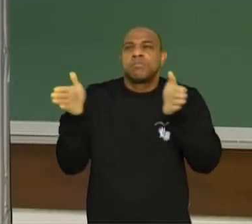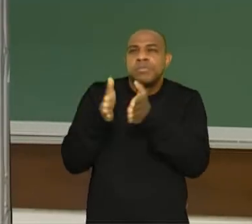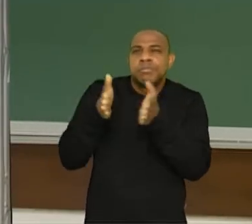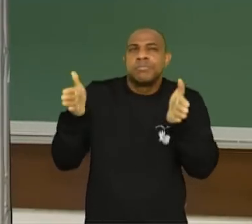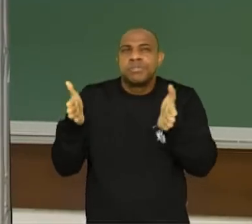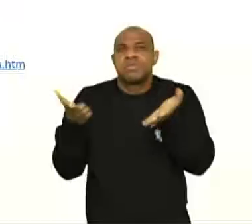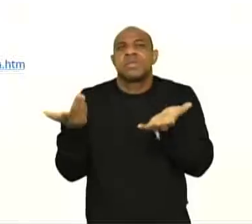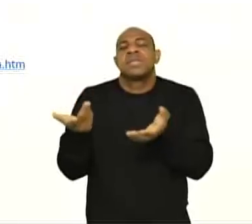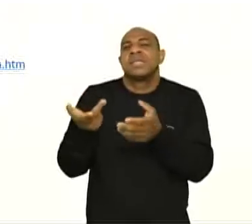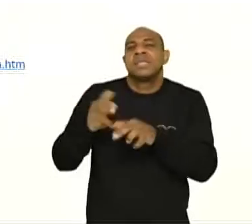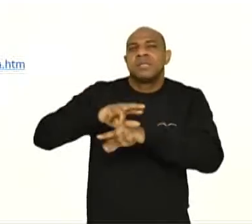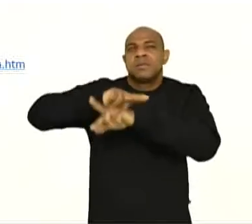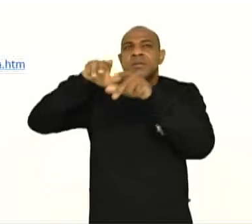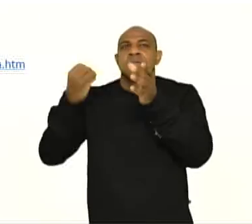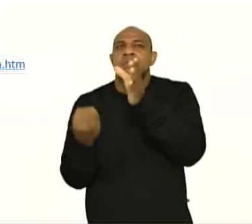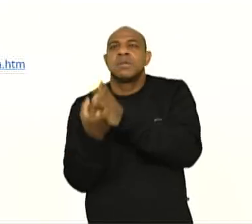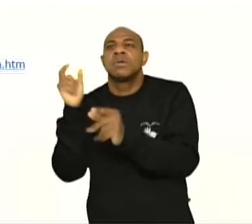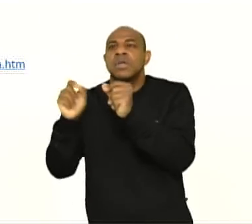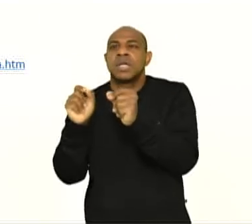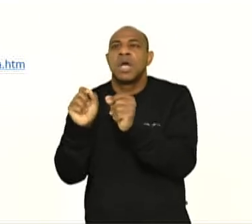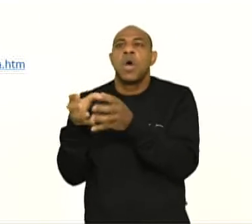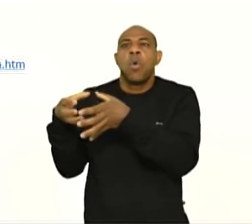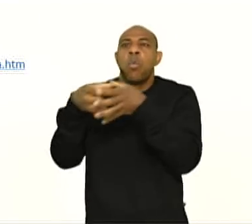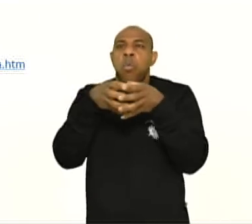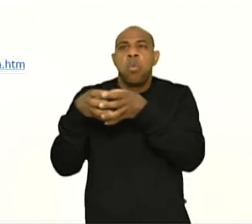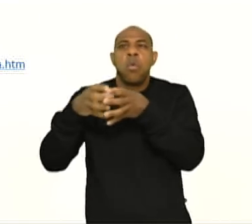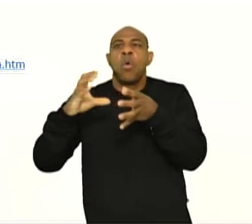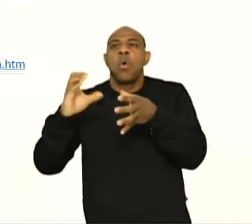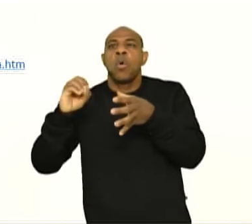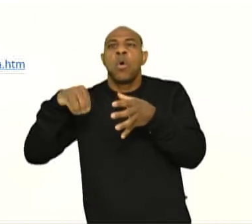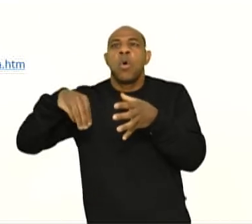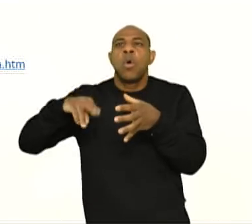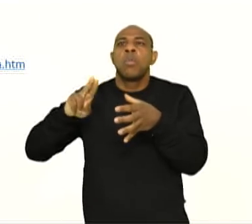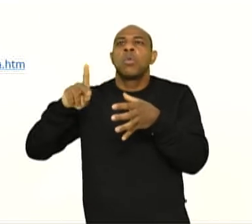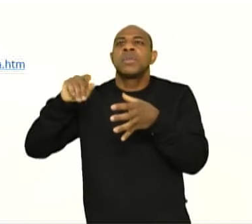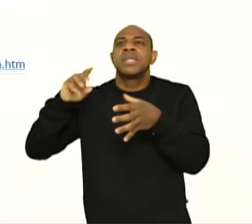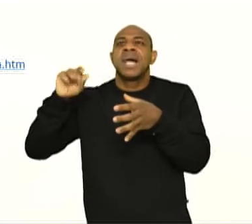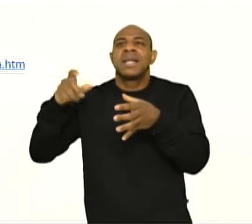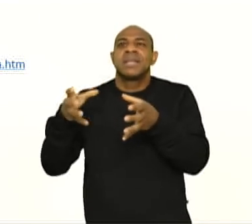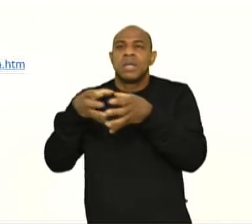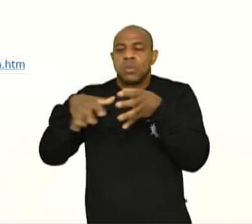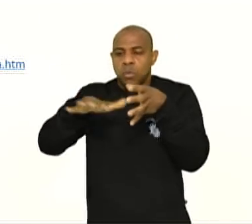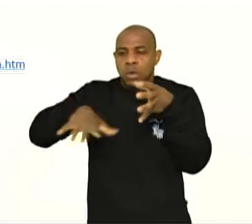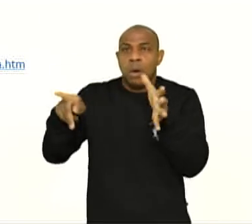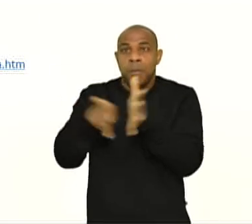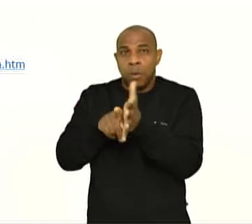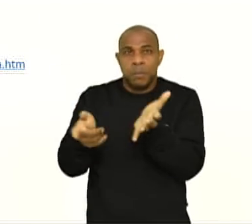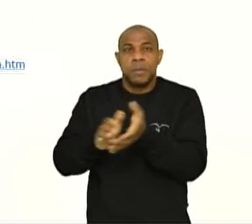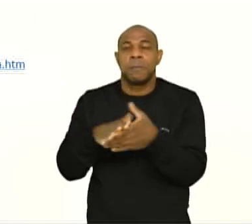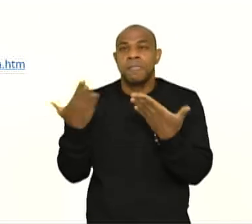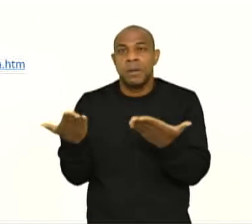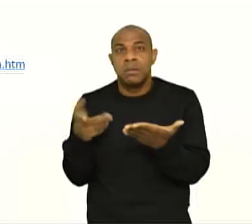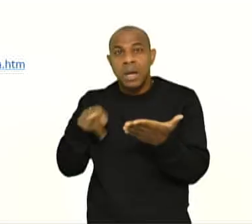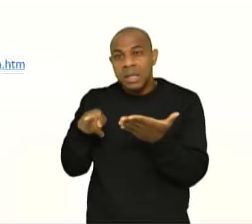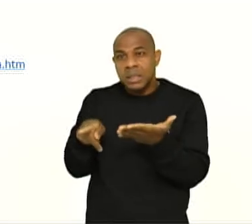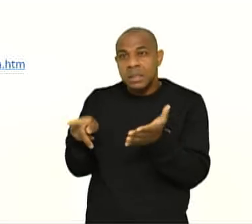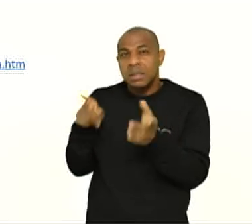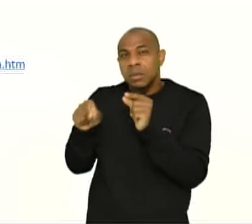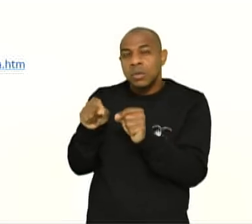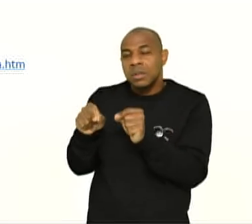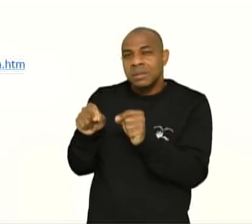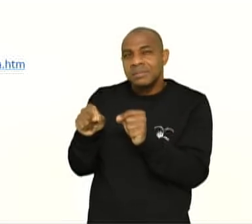e espécies, né, vão formar a chamada comunidade naquele local específico. Essa comunidade, junto com os